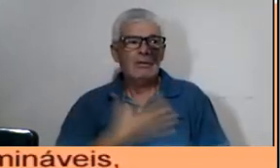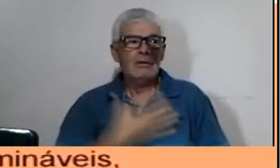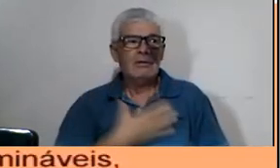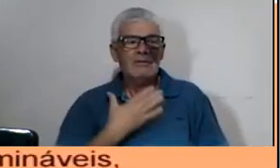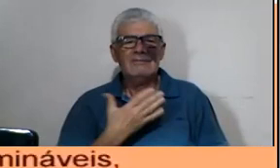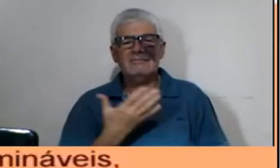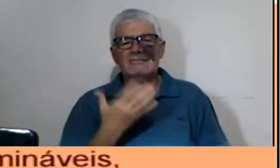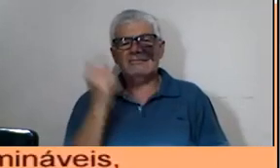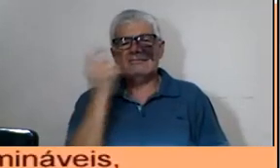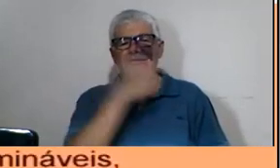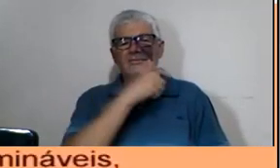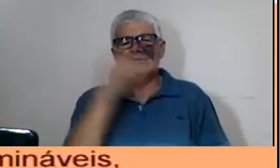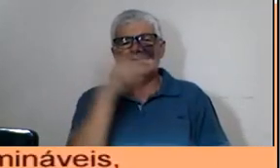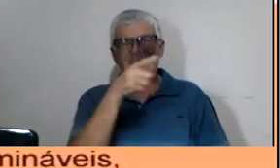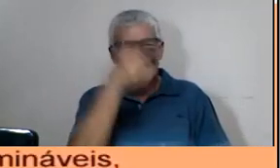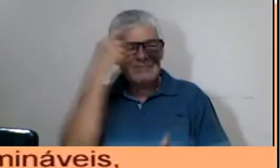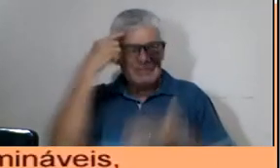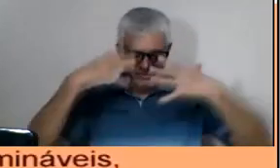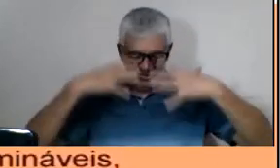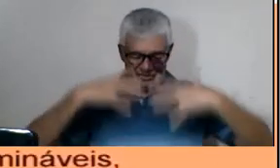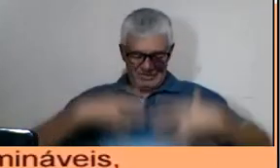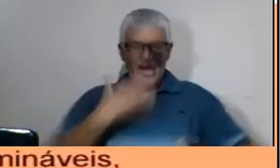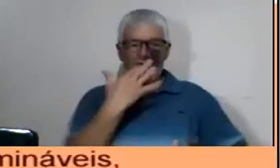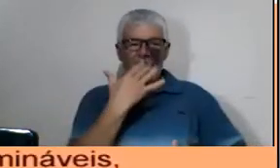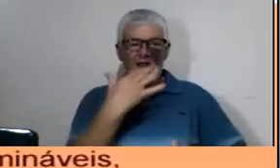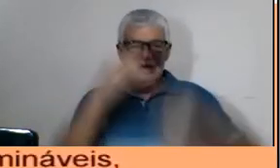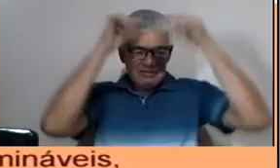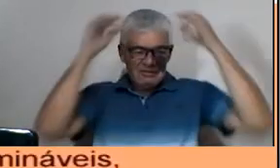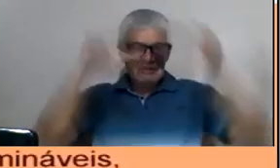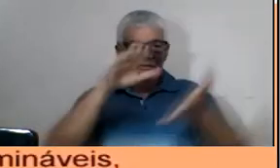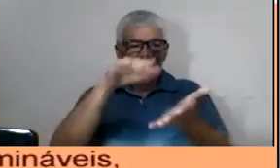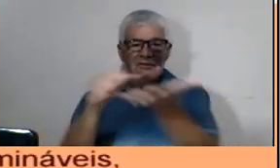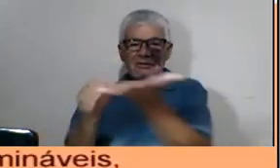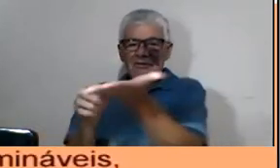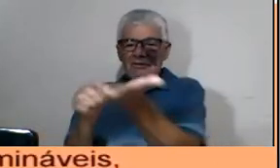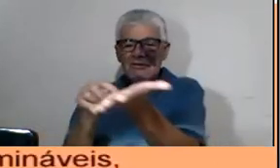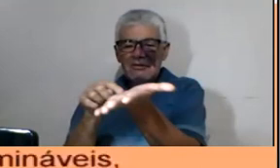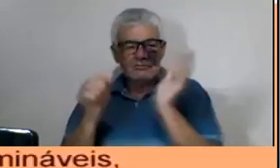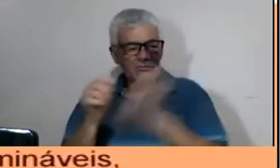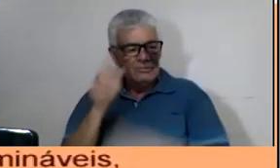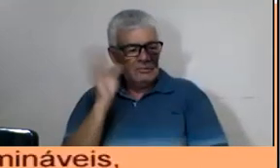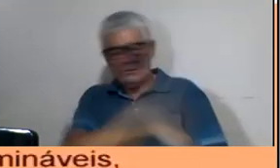O Nabucodonosor passou, já era, e Ciro começou a governar.